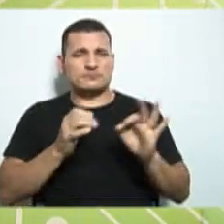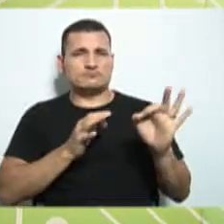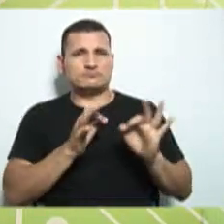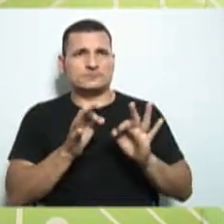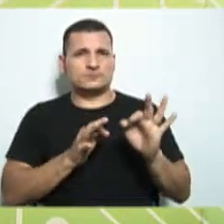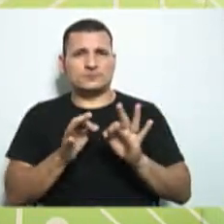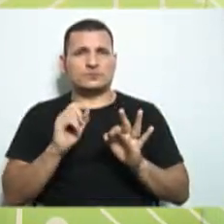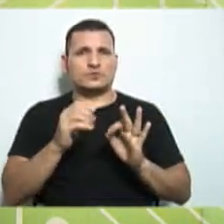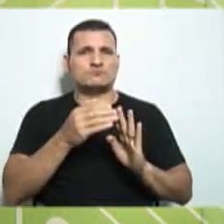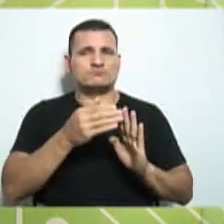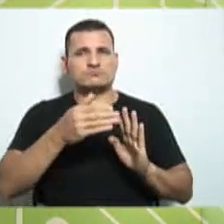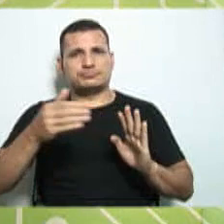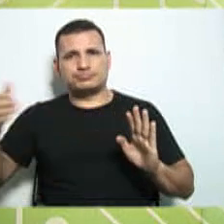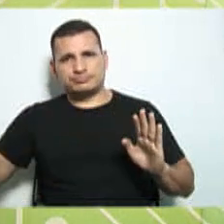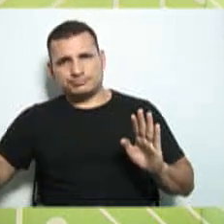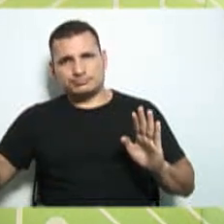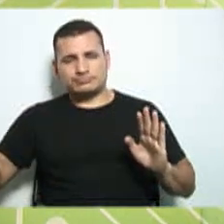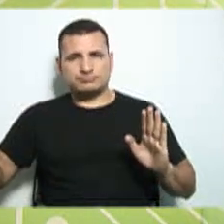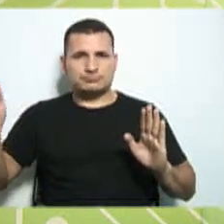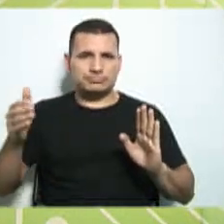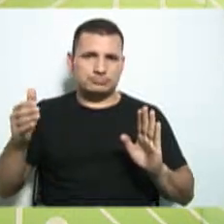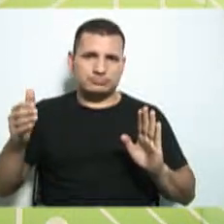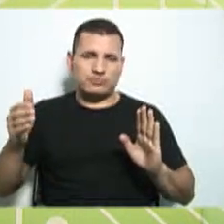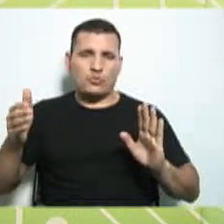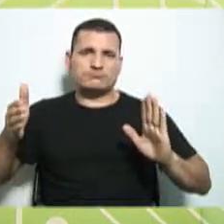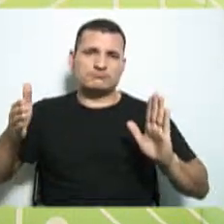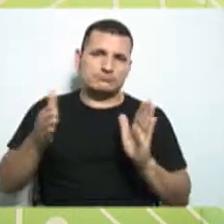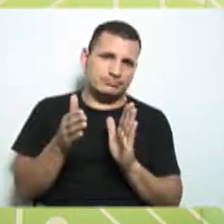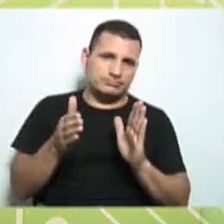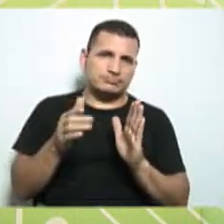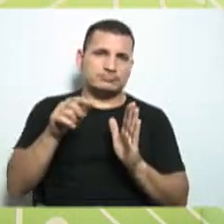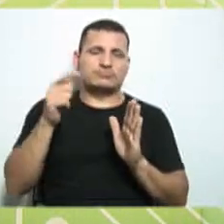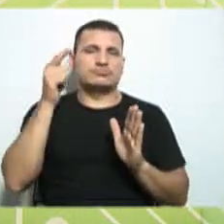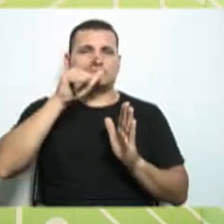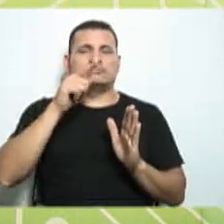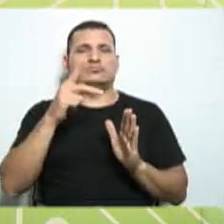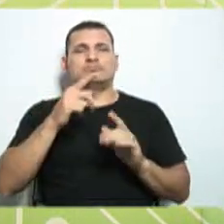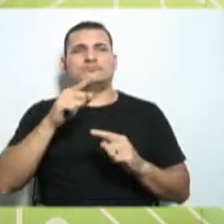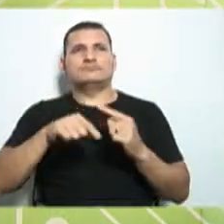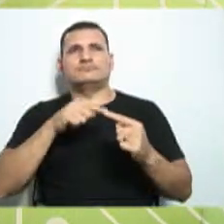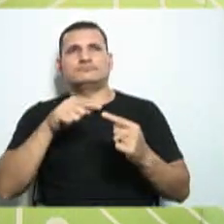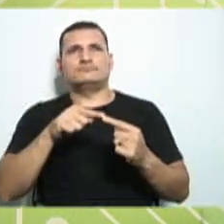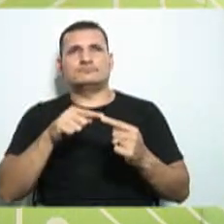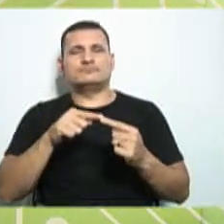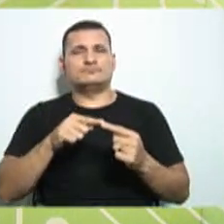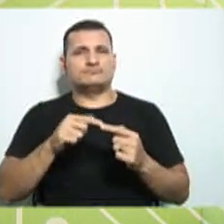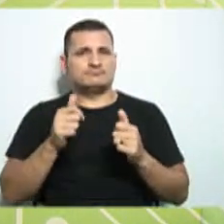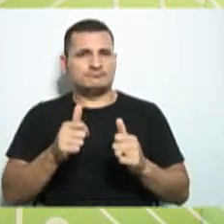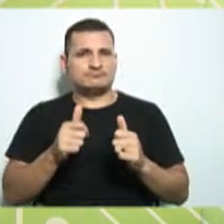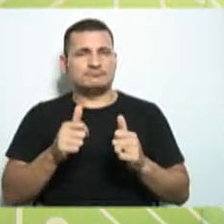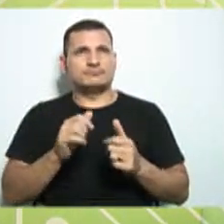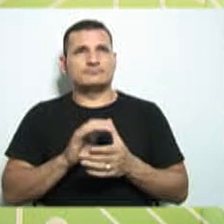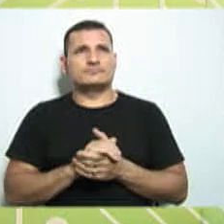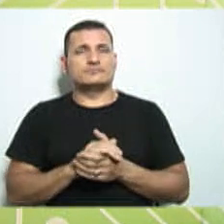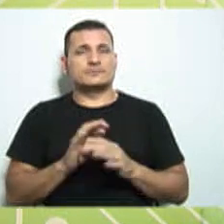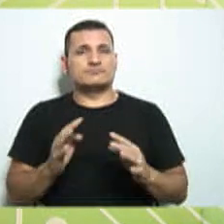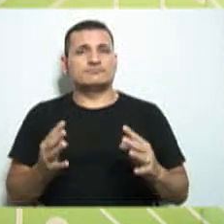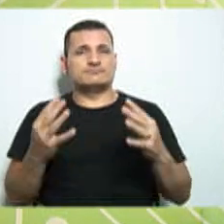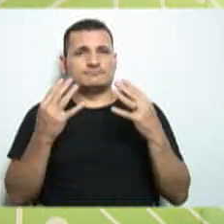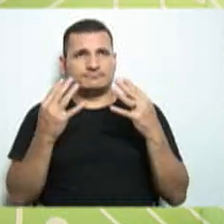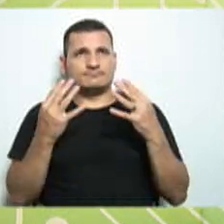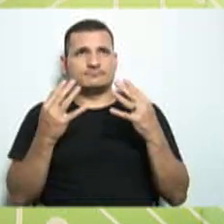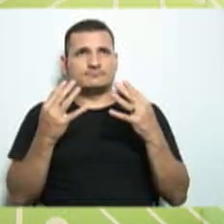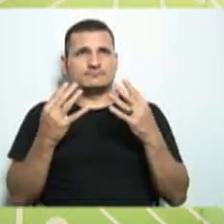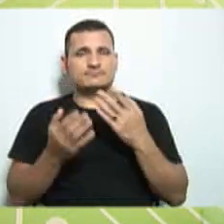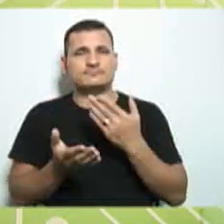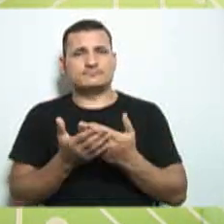de longo prazo, de médio ou até de curto prazo para te alcançar o teu objetivo. Legal? Então vamos prestar bastante atenção,